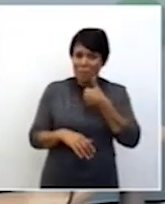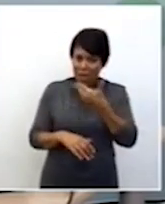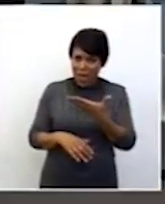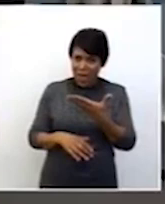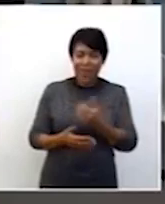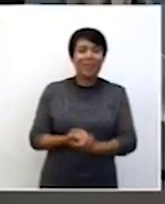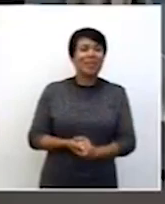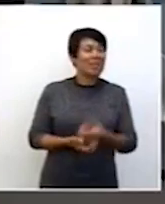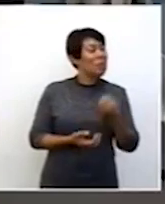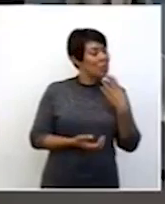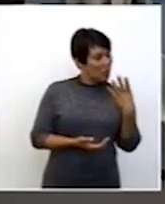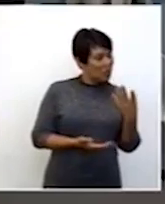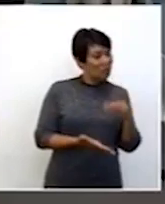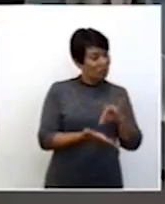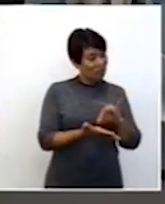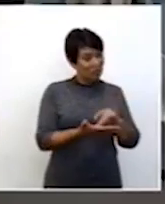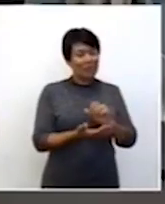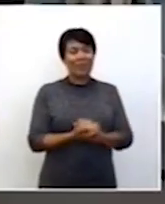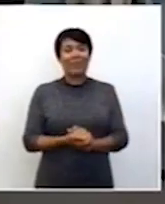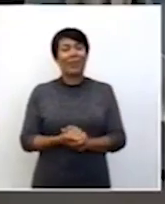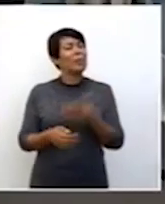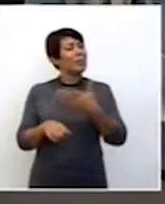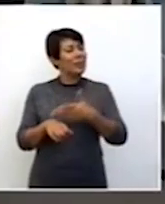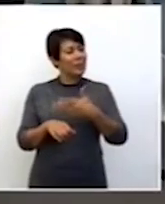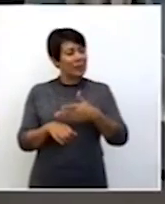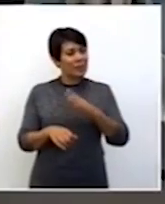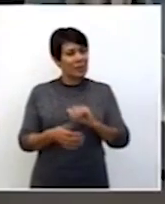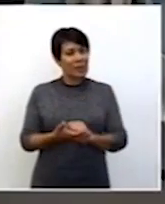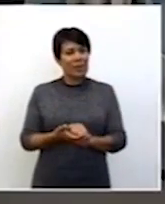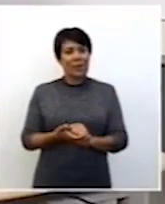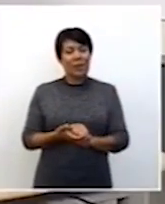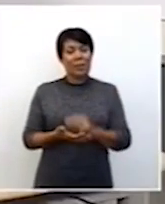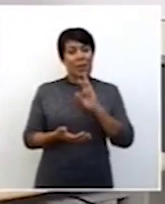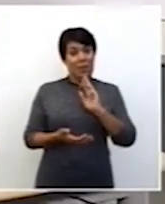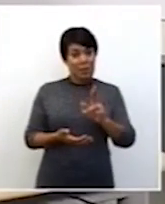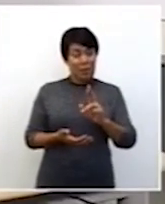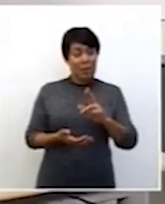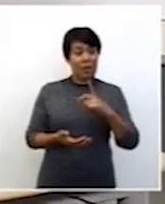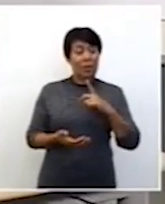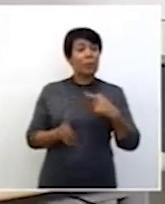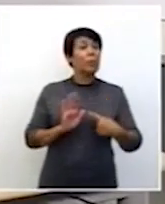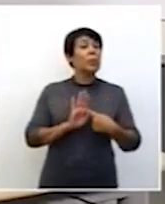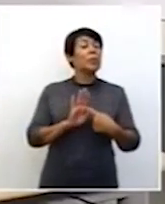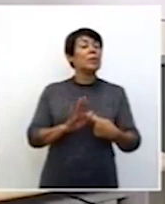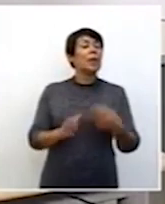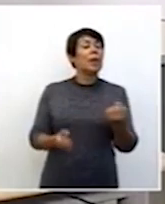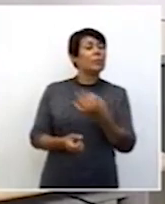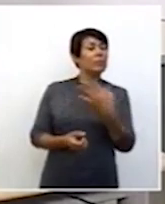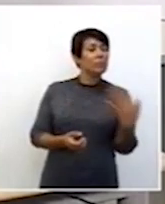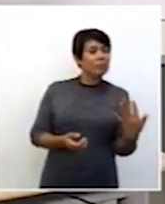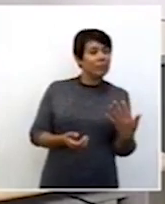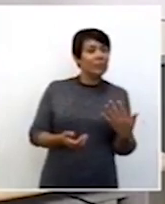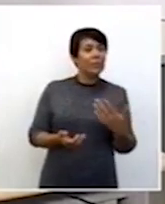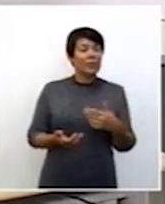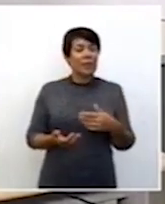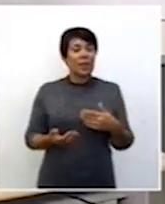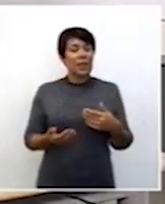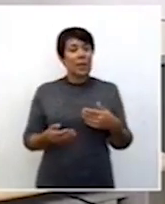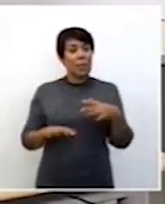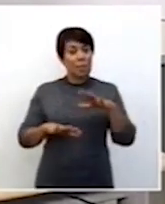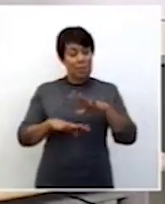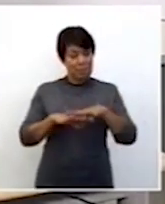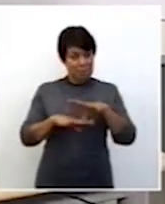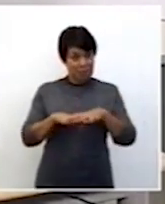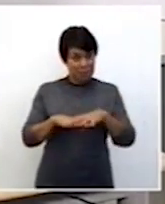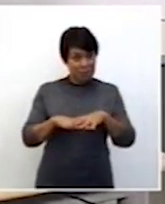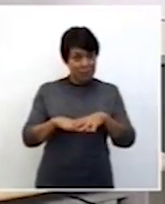bem. Que bom, né? Para esse exercício, né, para essas questões, nós vamos mostrar algumas coisas, né, que na matemática